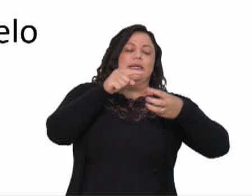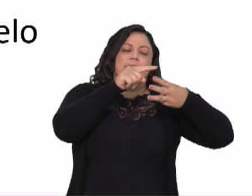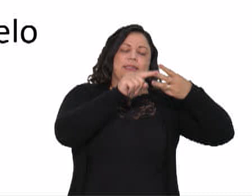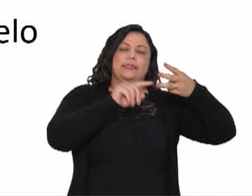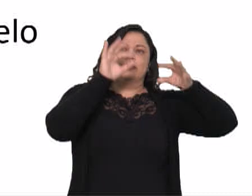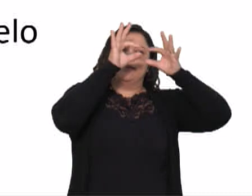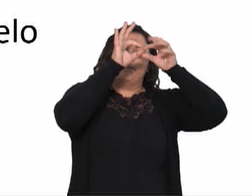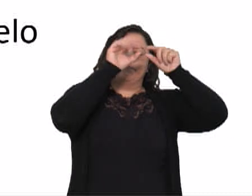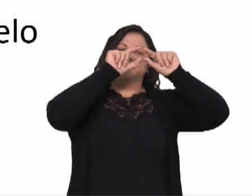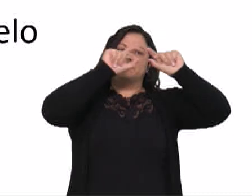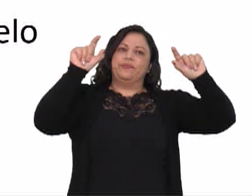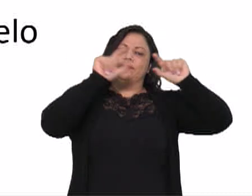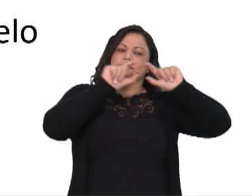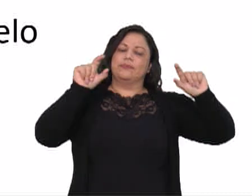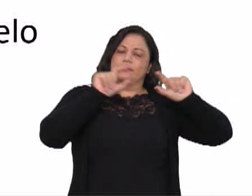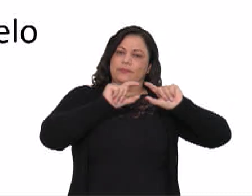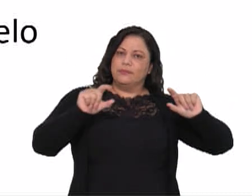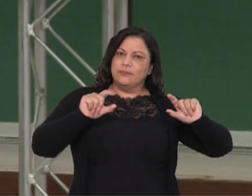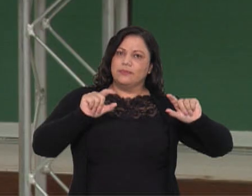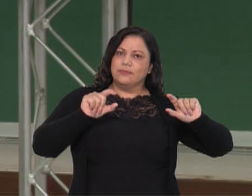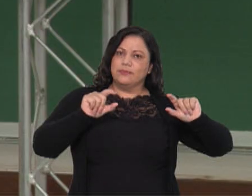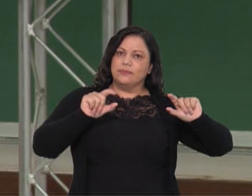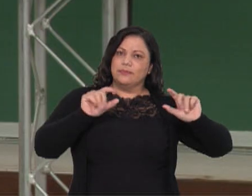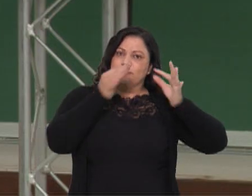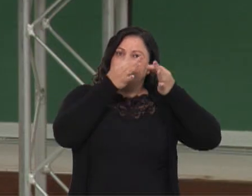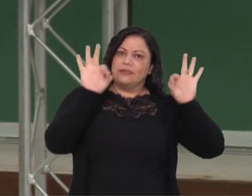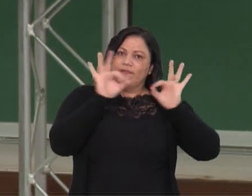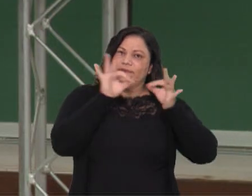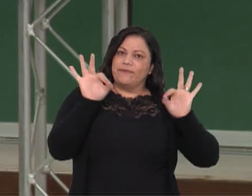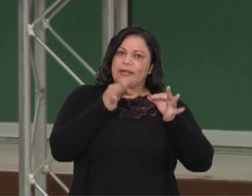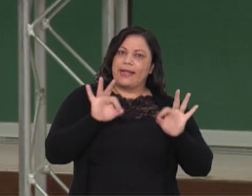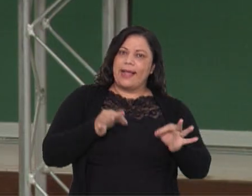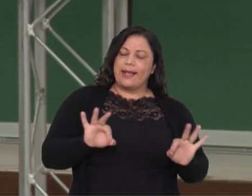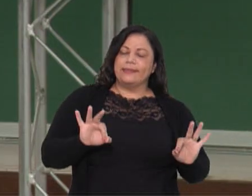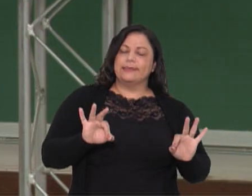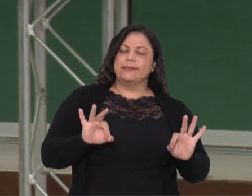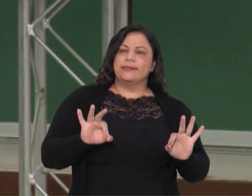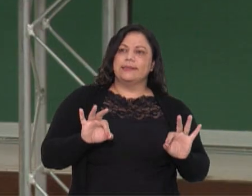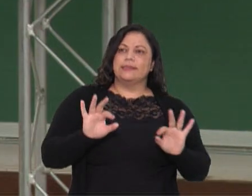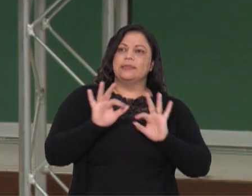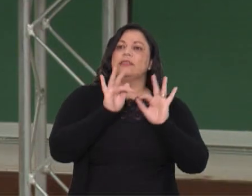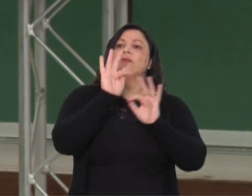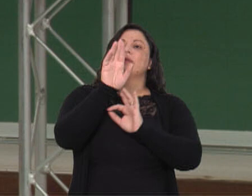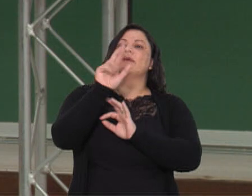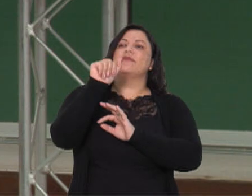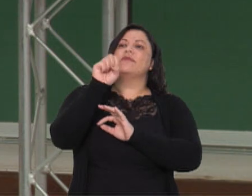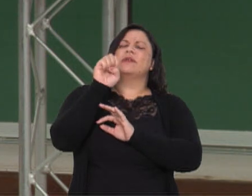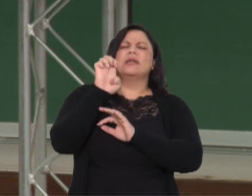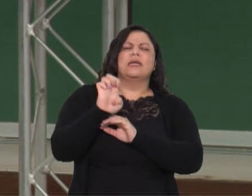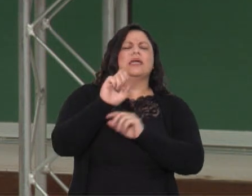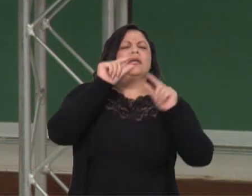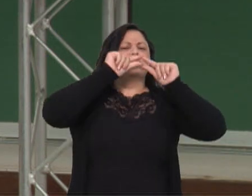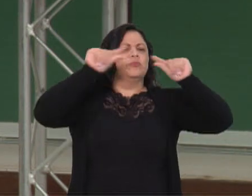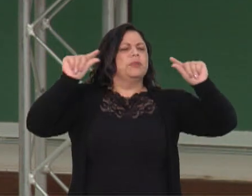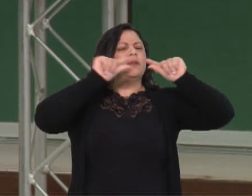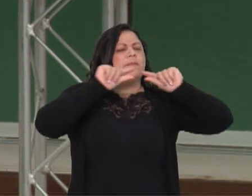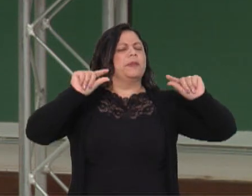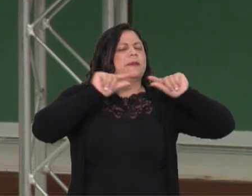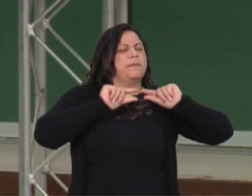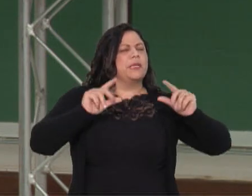que ele montou aqui, elas estão dentro de uma ideia. A ideia de que as pessoas